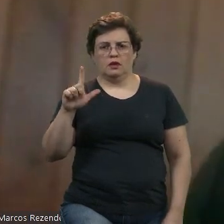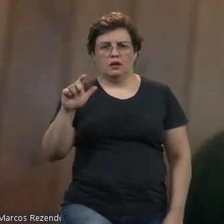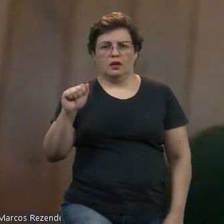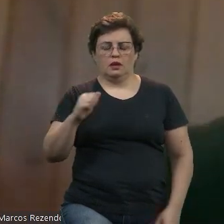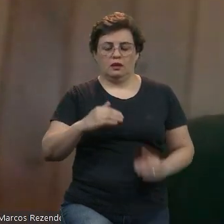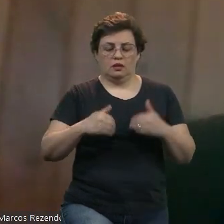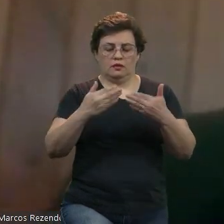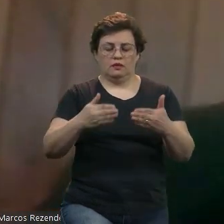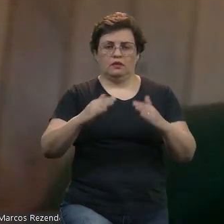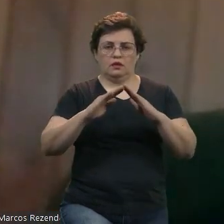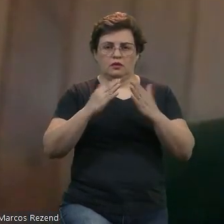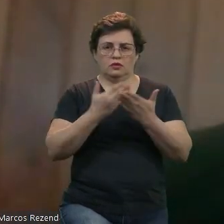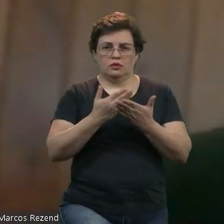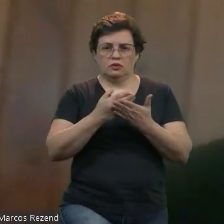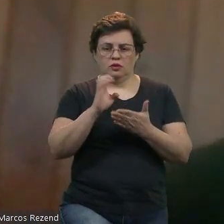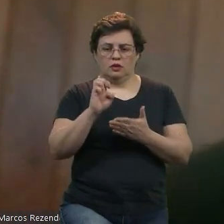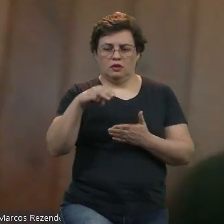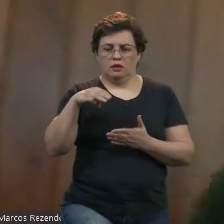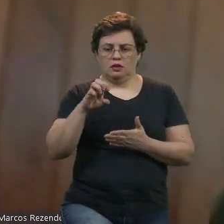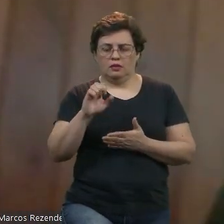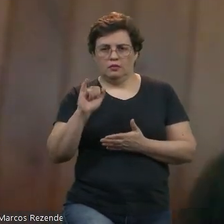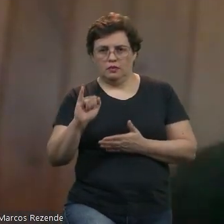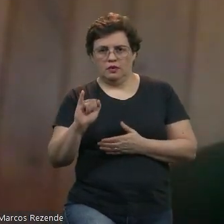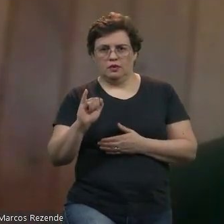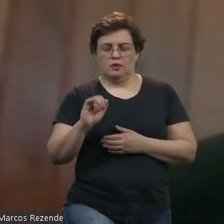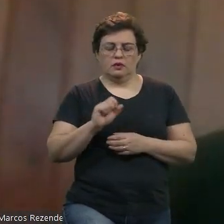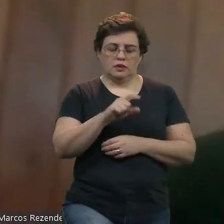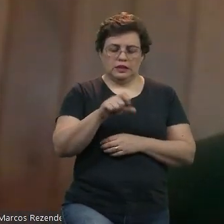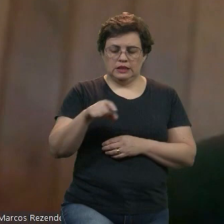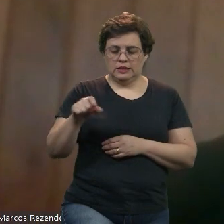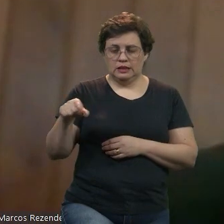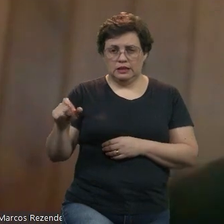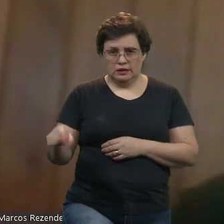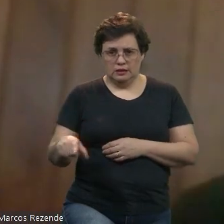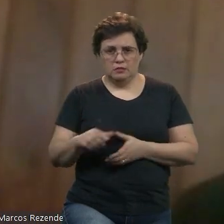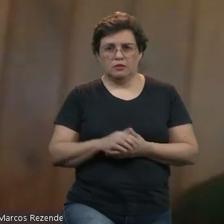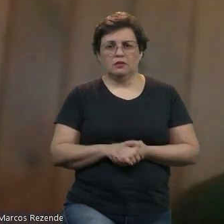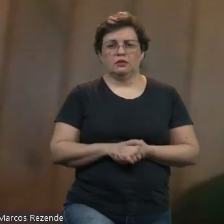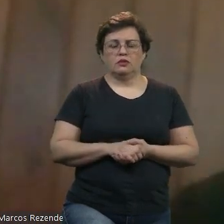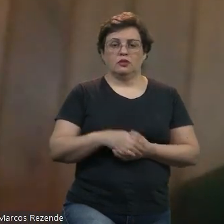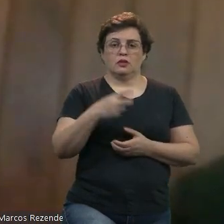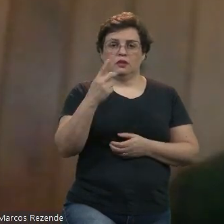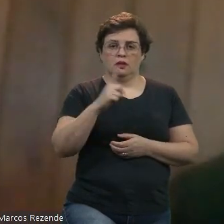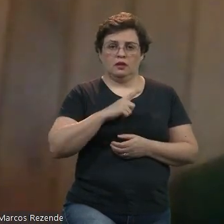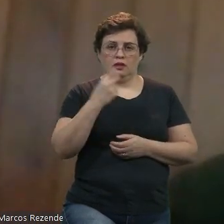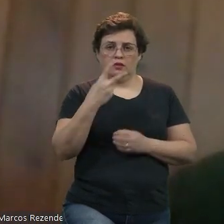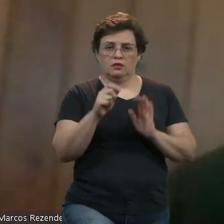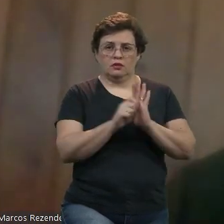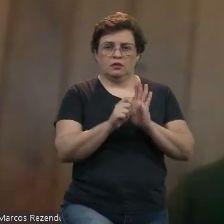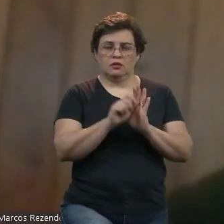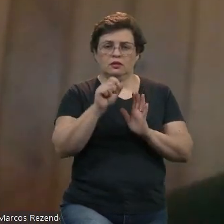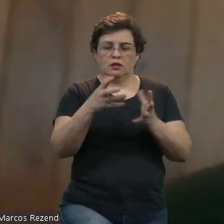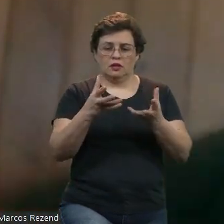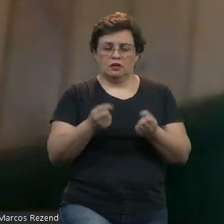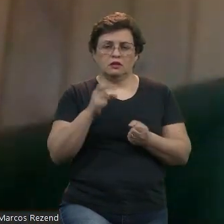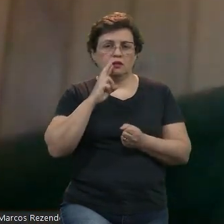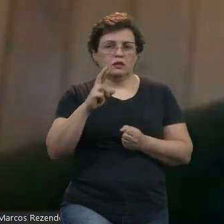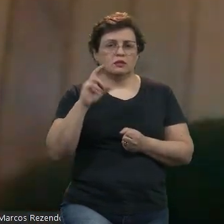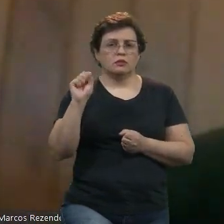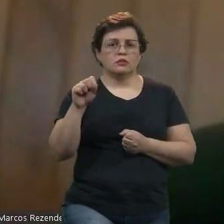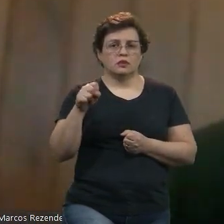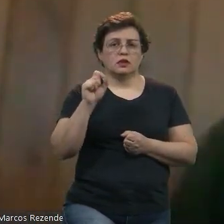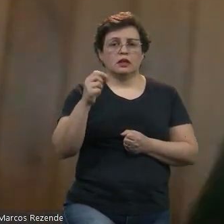vem formado por dois artigos. Os vereadores que são favoráveis ao projeto de lei 25 de 2020 responderão